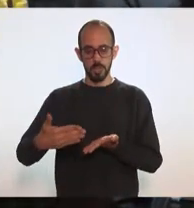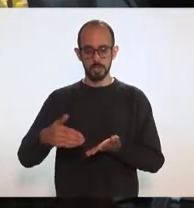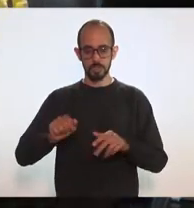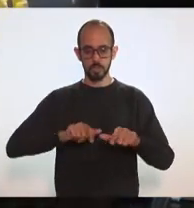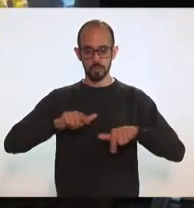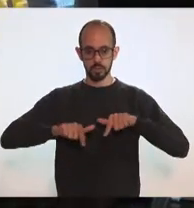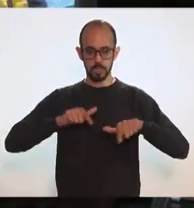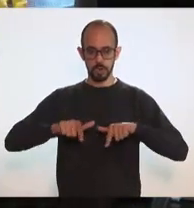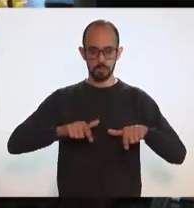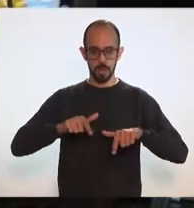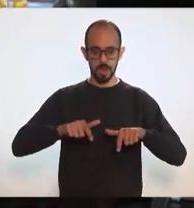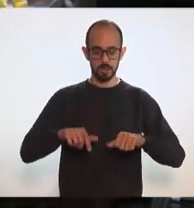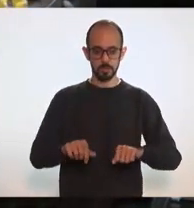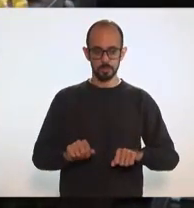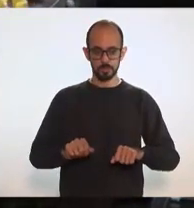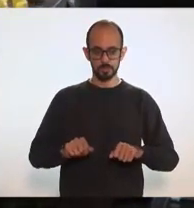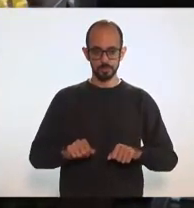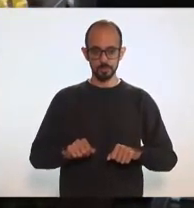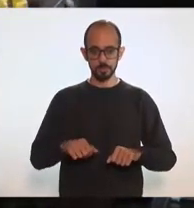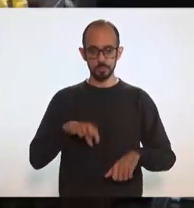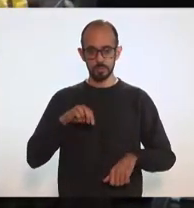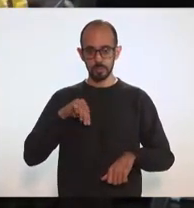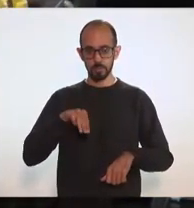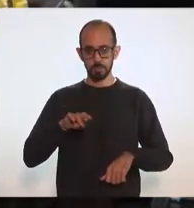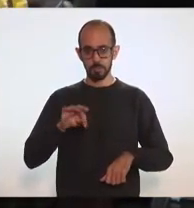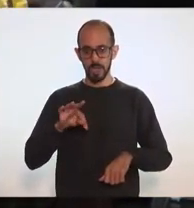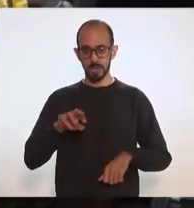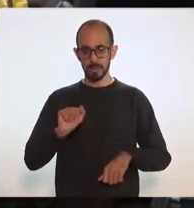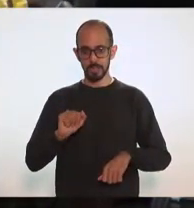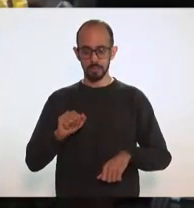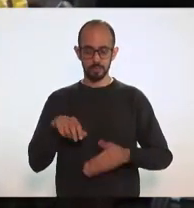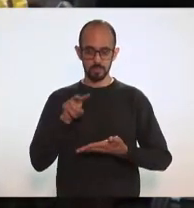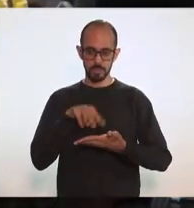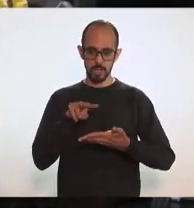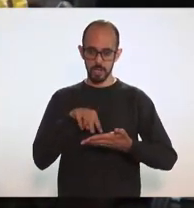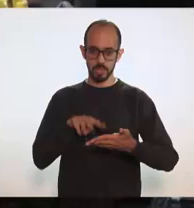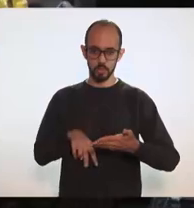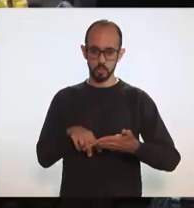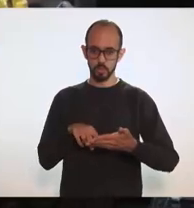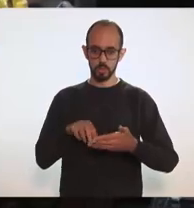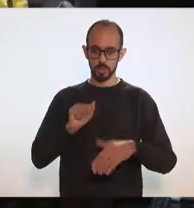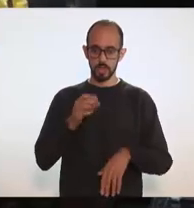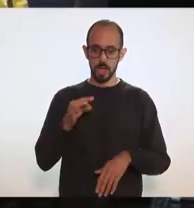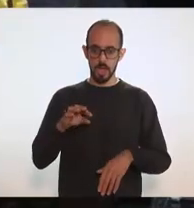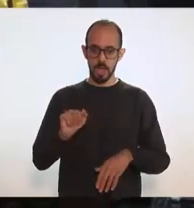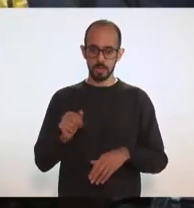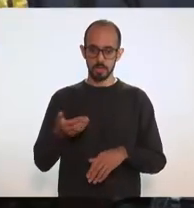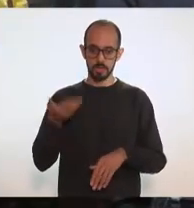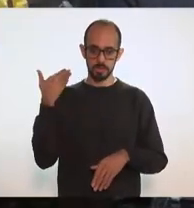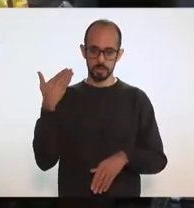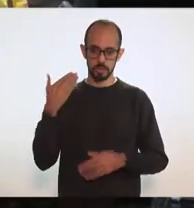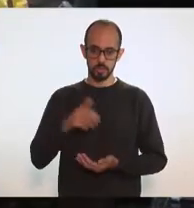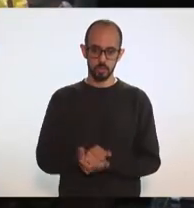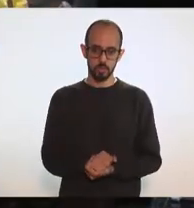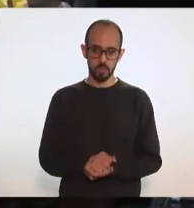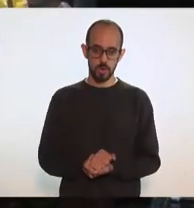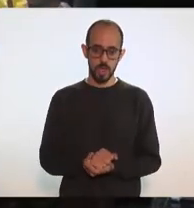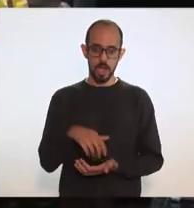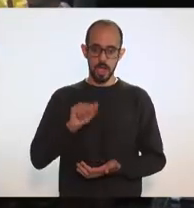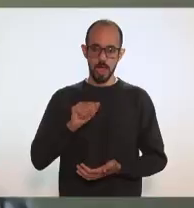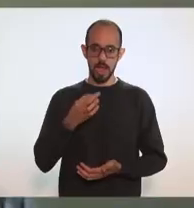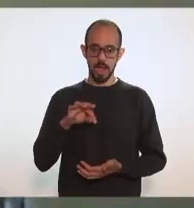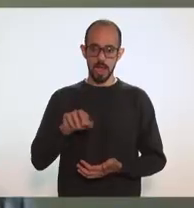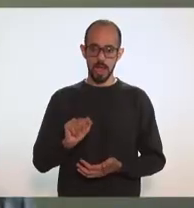dia 17. A presidência convida a deputada Marta Rocha a fazer a leitura da ata da sessão anterior. A ata reflete com